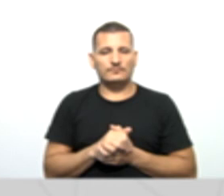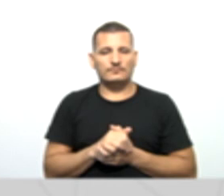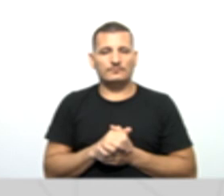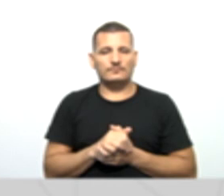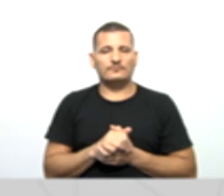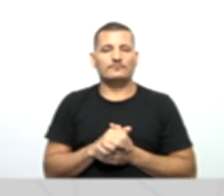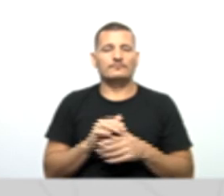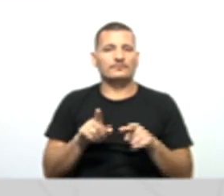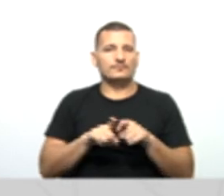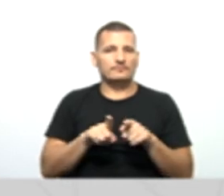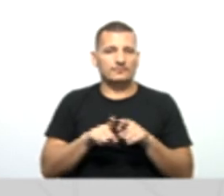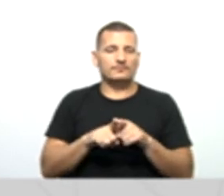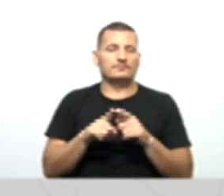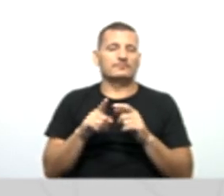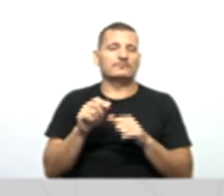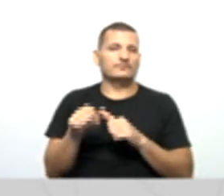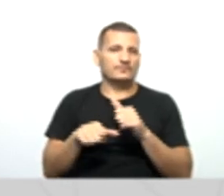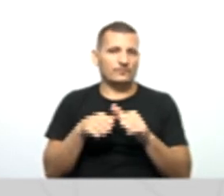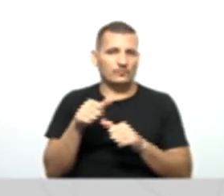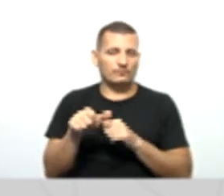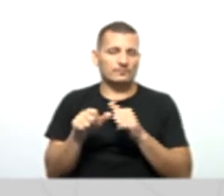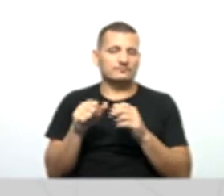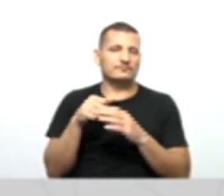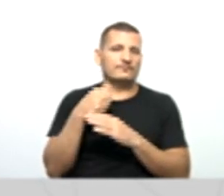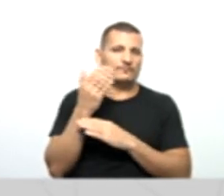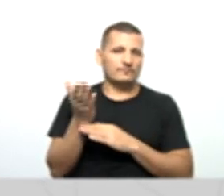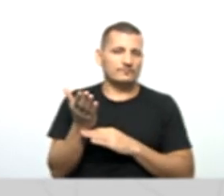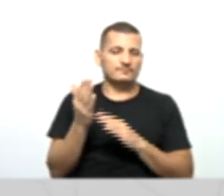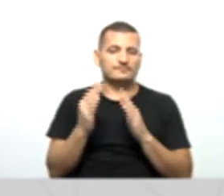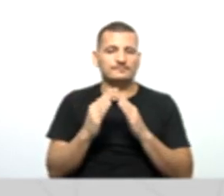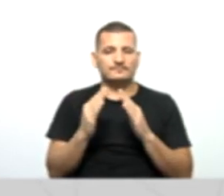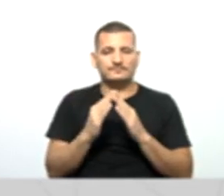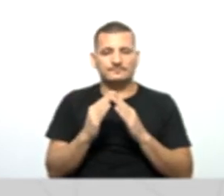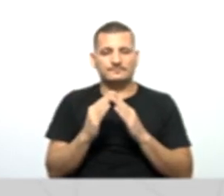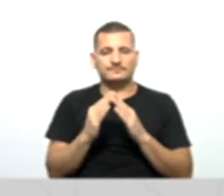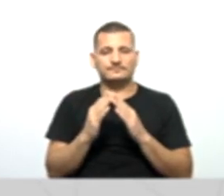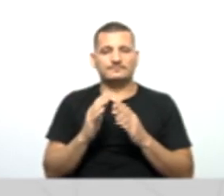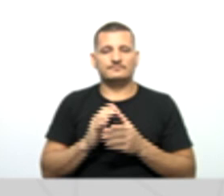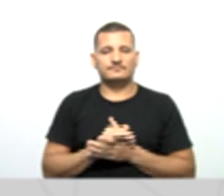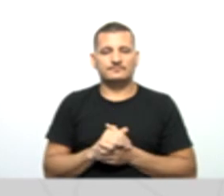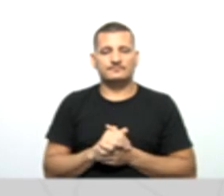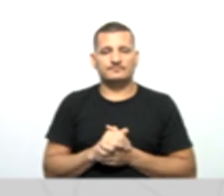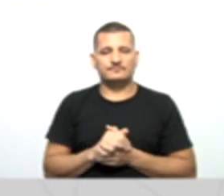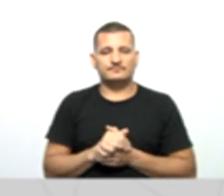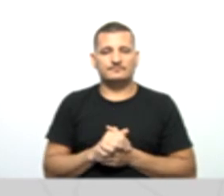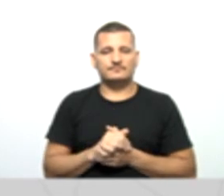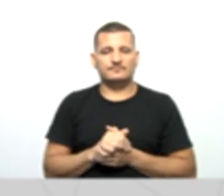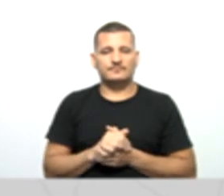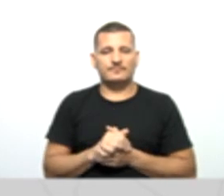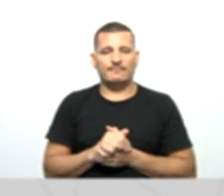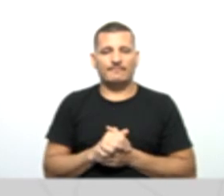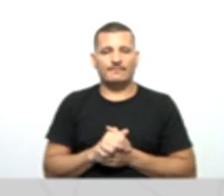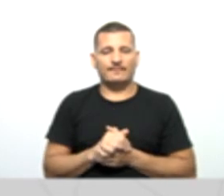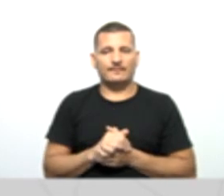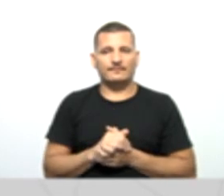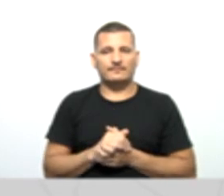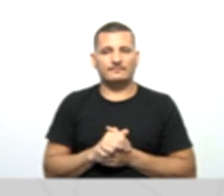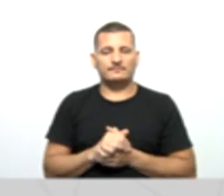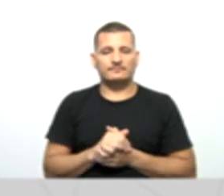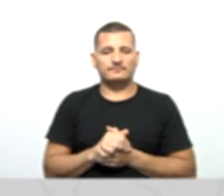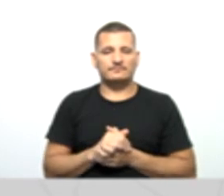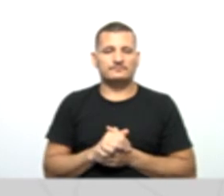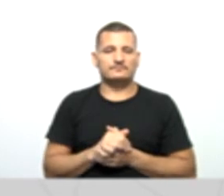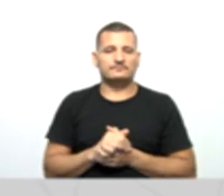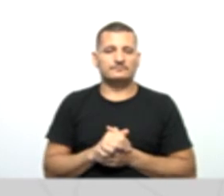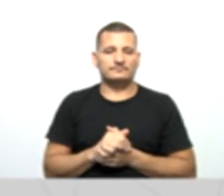parte da reforma externa, que é basicamente as mesmas tarefas. No entanto, ao invés de estar trabalhando dentro da minha casa, eu vou